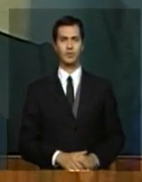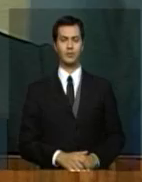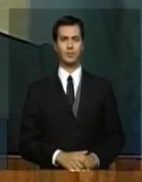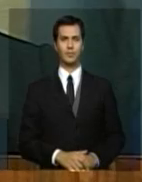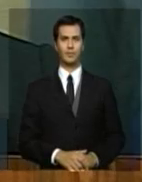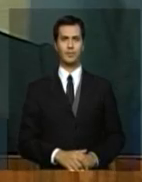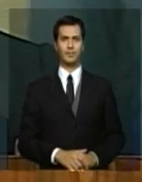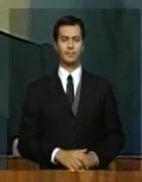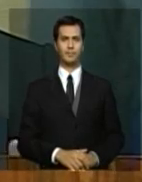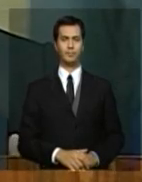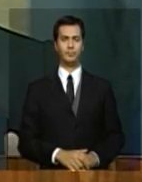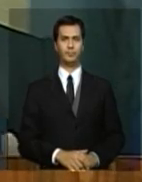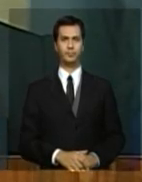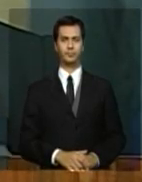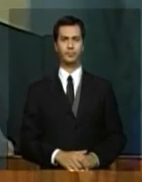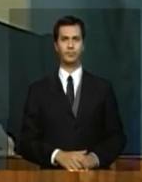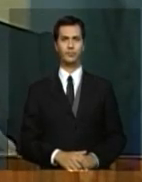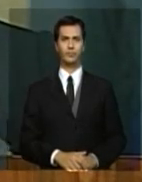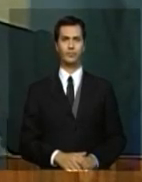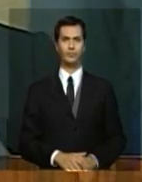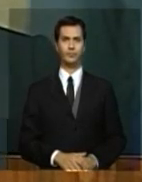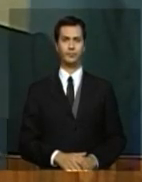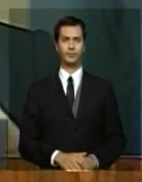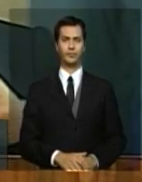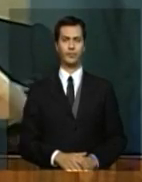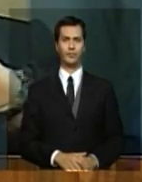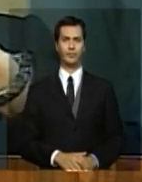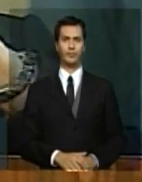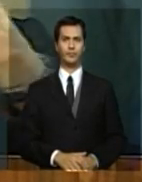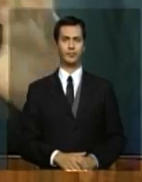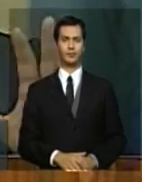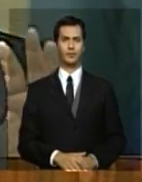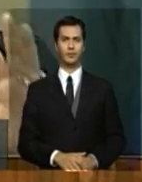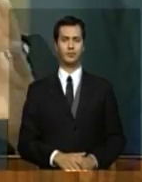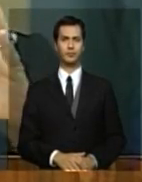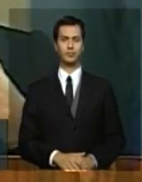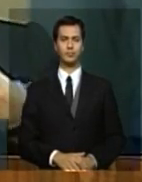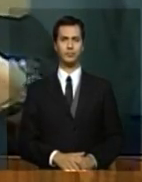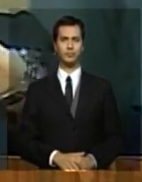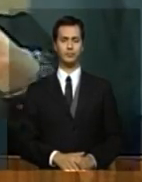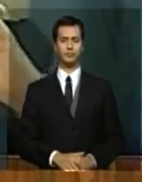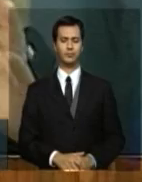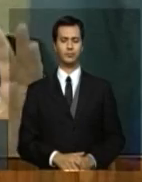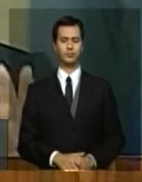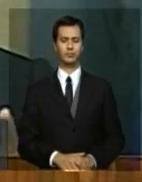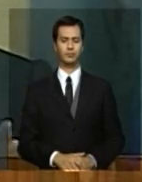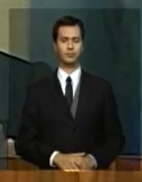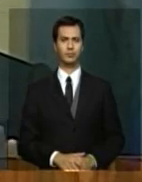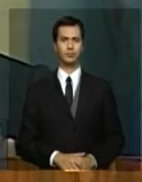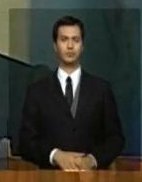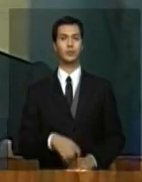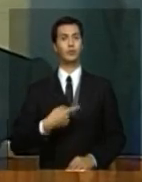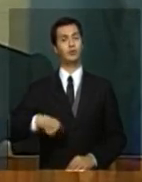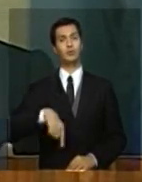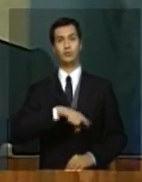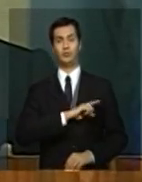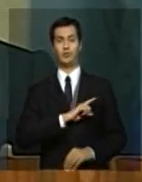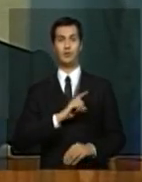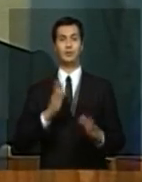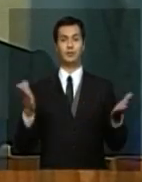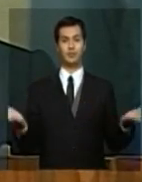prêmio né Nós não encerramos fechamos uma